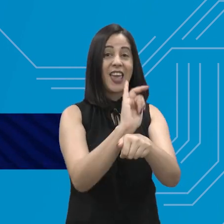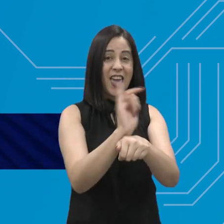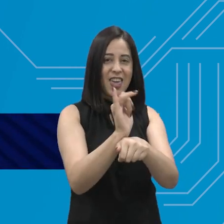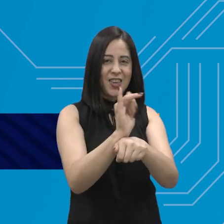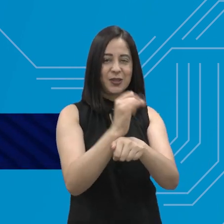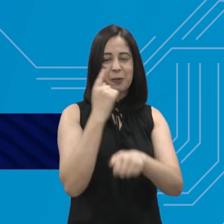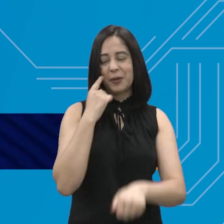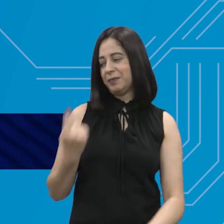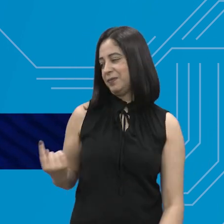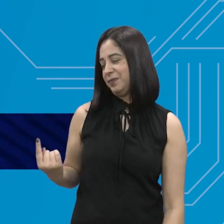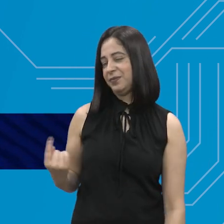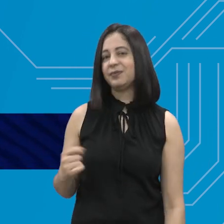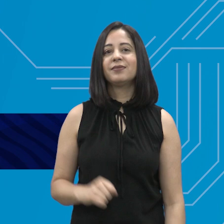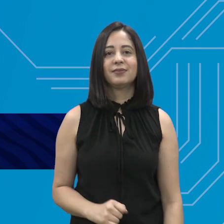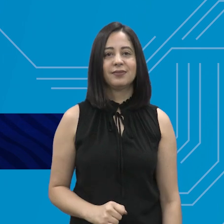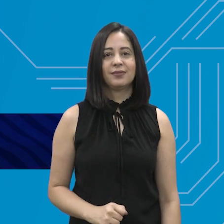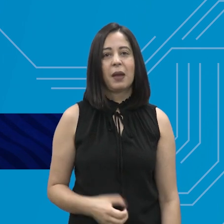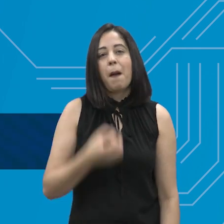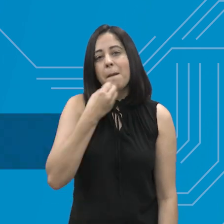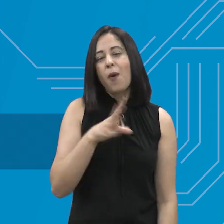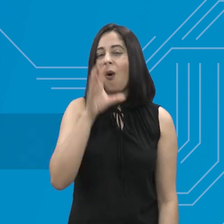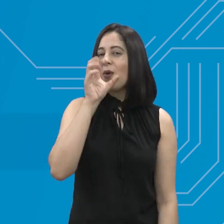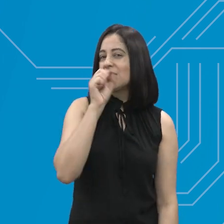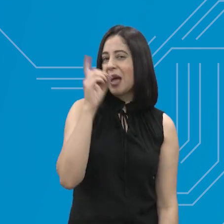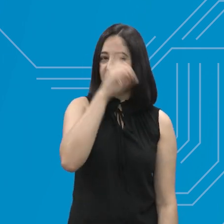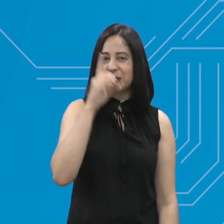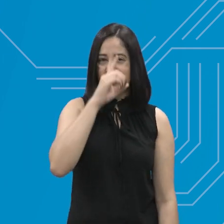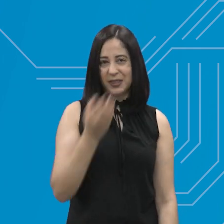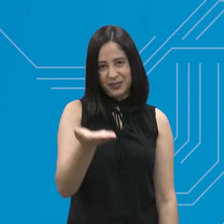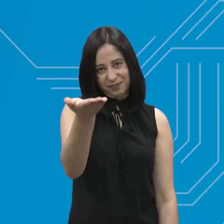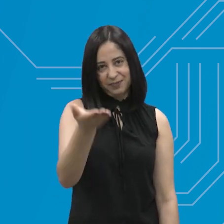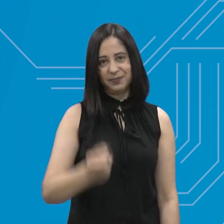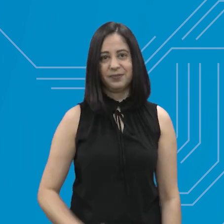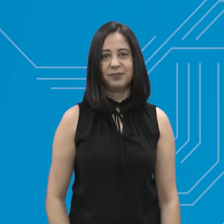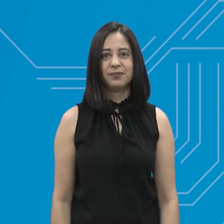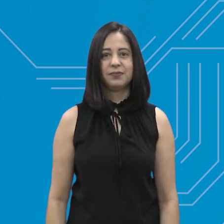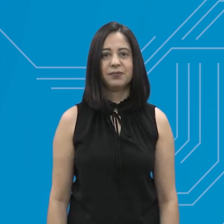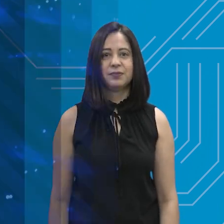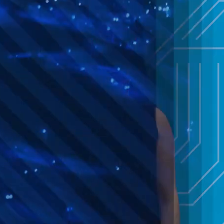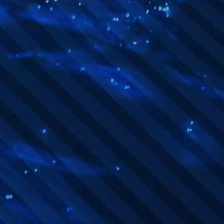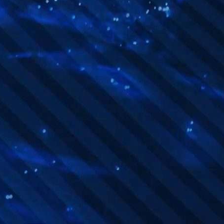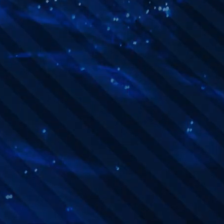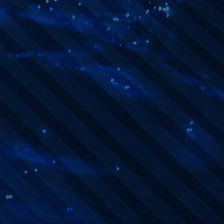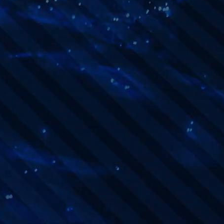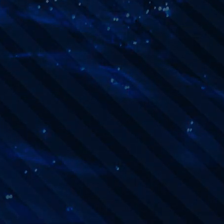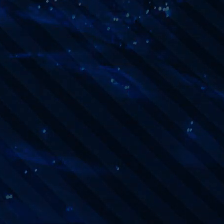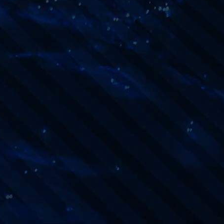acessar o nosso canal do YouTube, TV Câmara SJC. Um ótimo fim de semana para você.